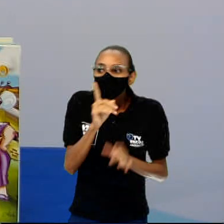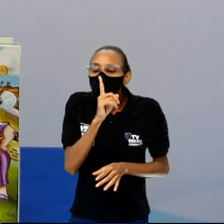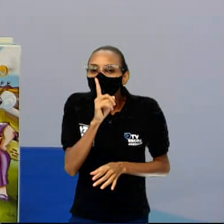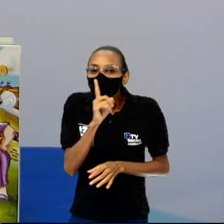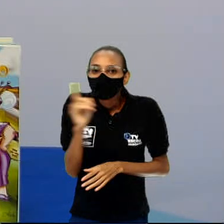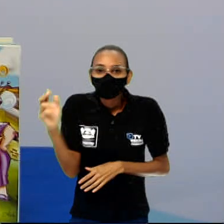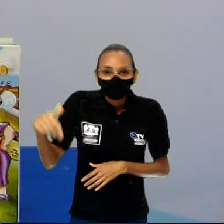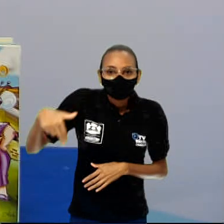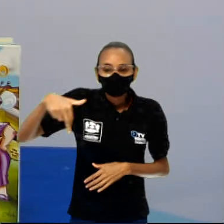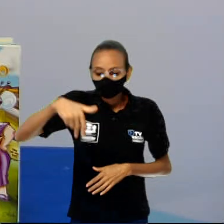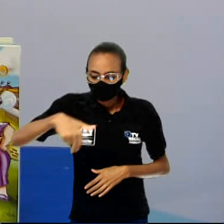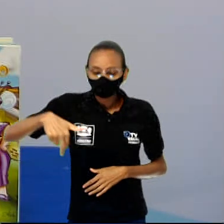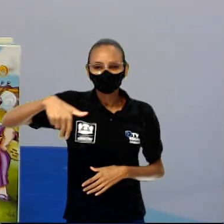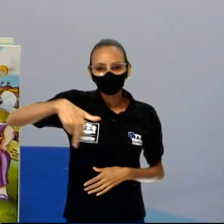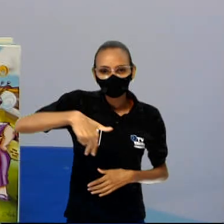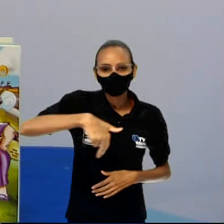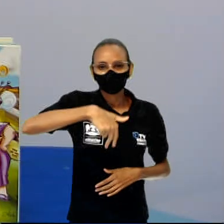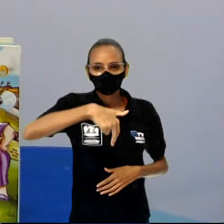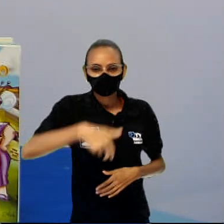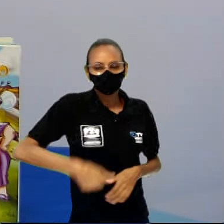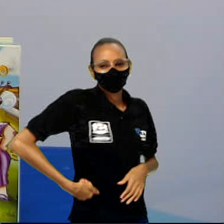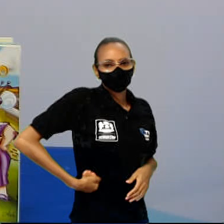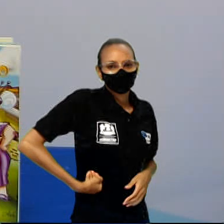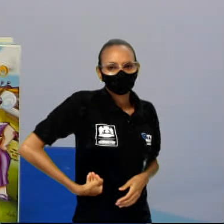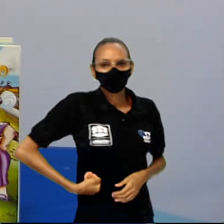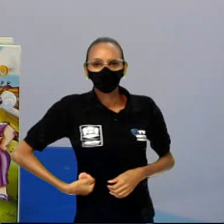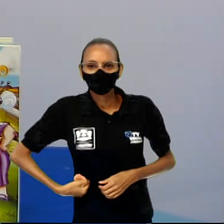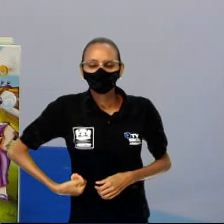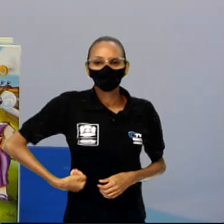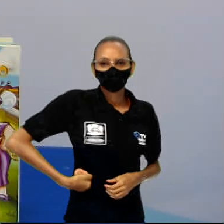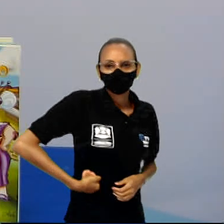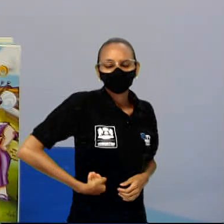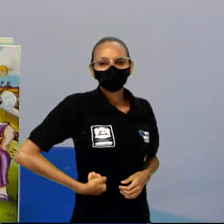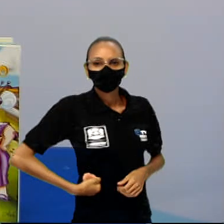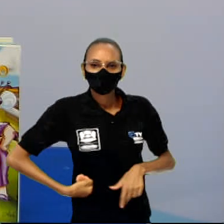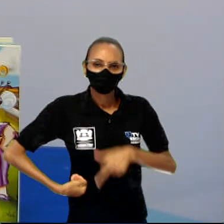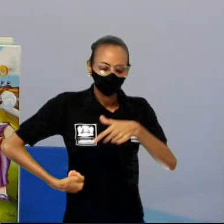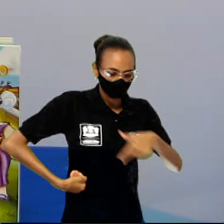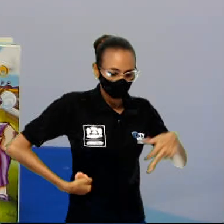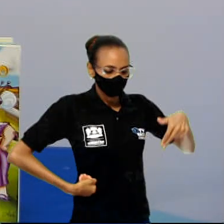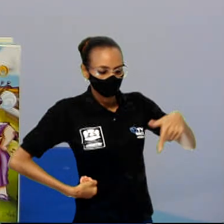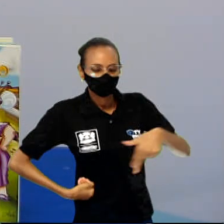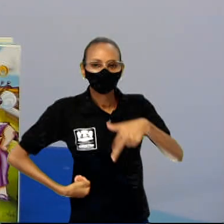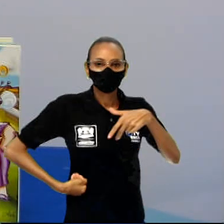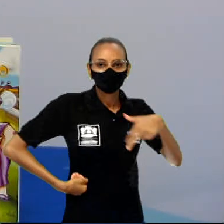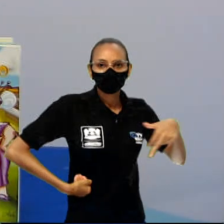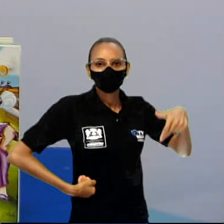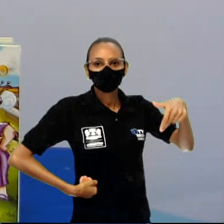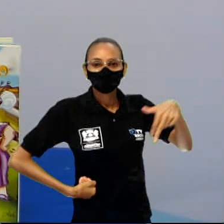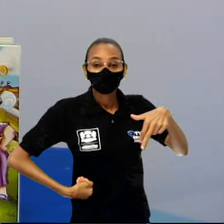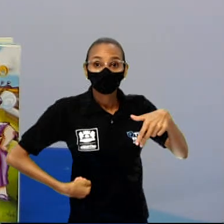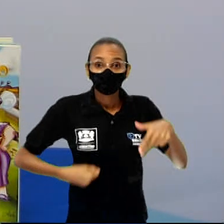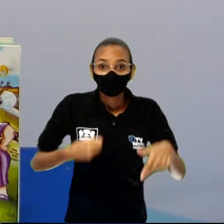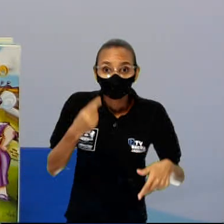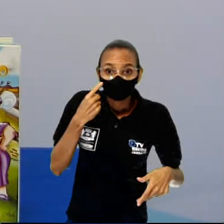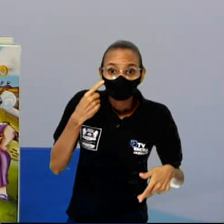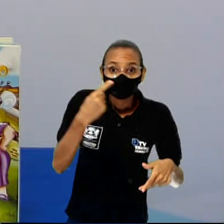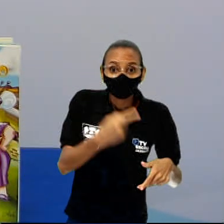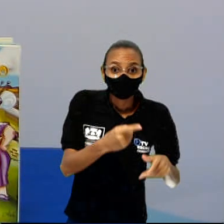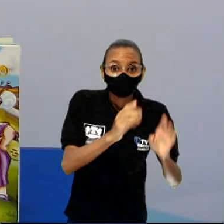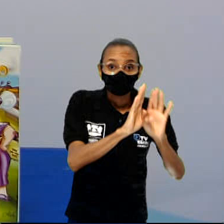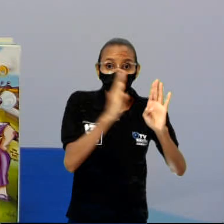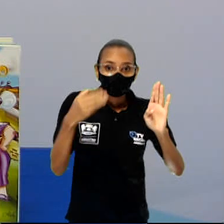cá. E ele veio, andando. E veio andando, andando, andando, e quando ele foi se aproximando da